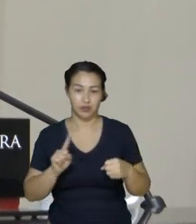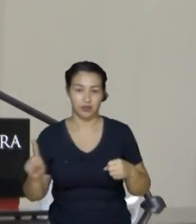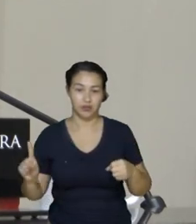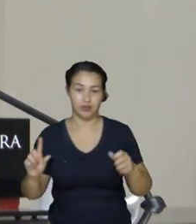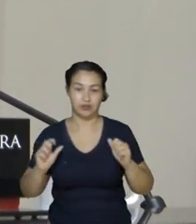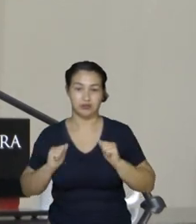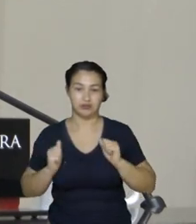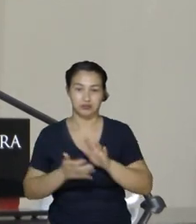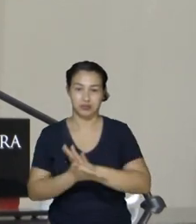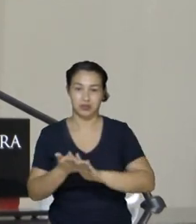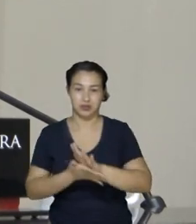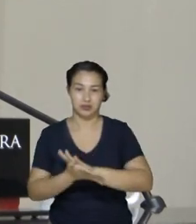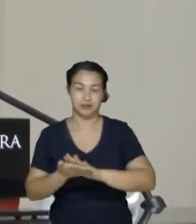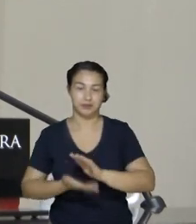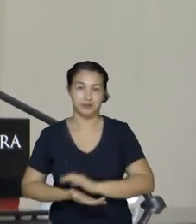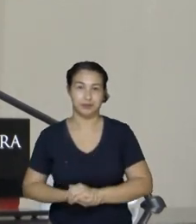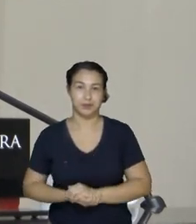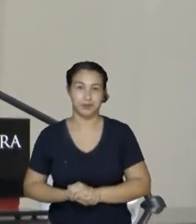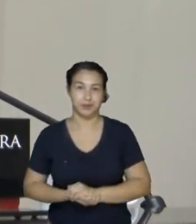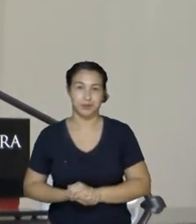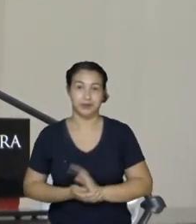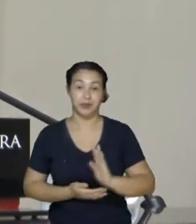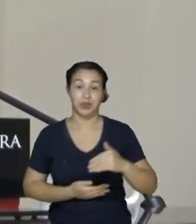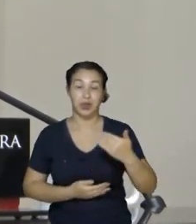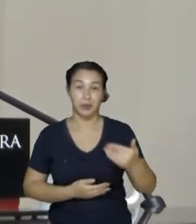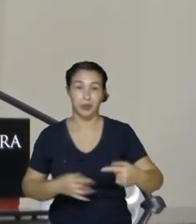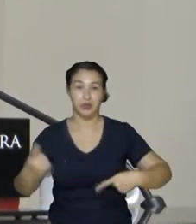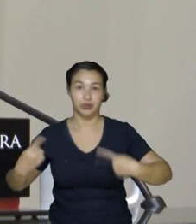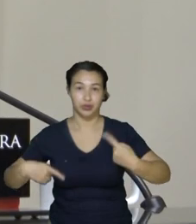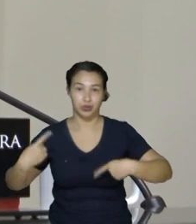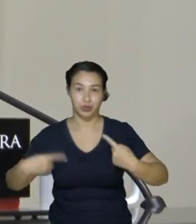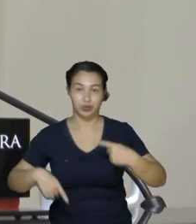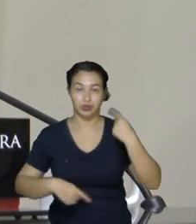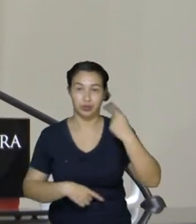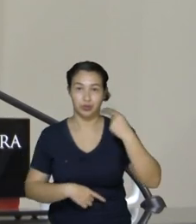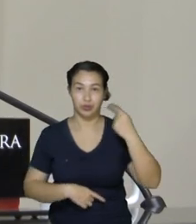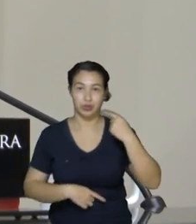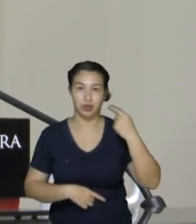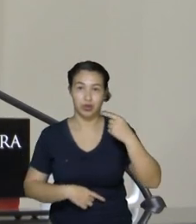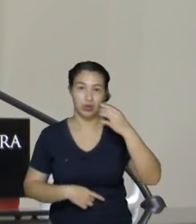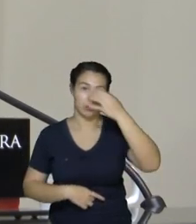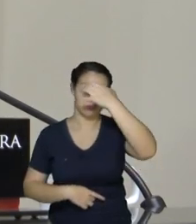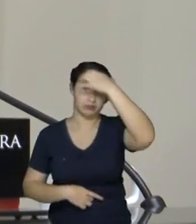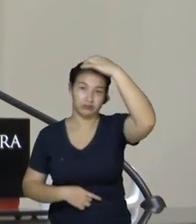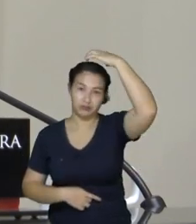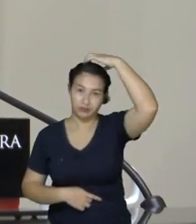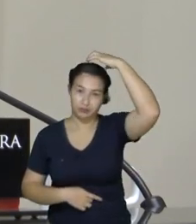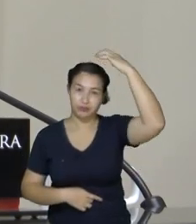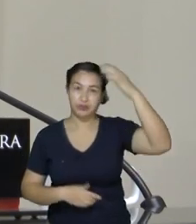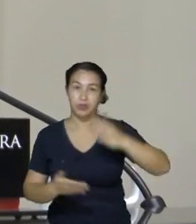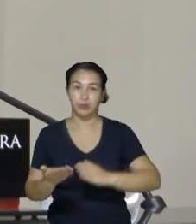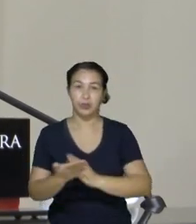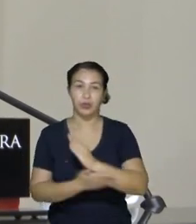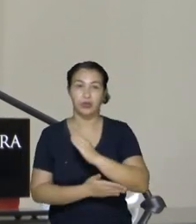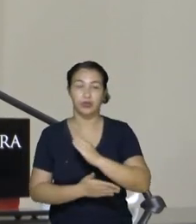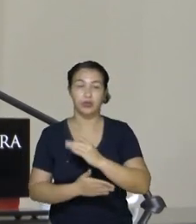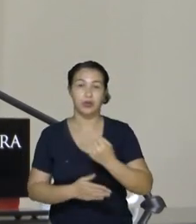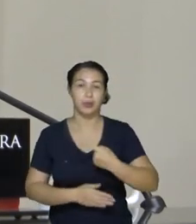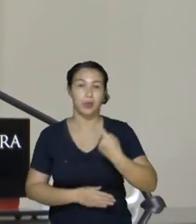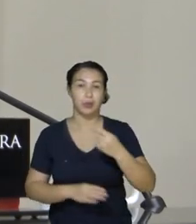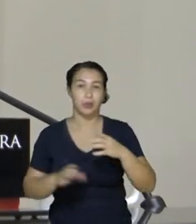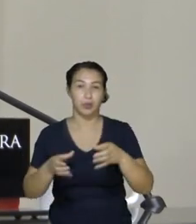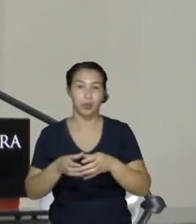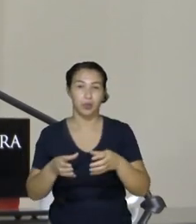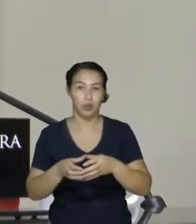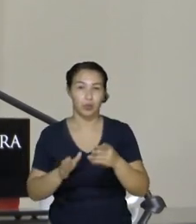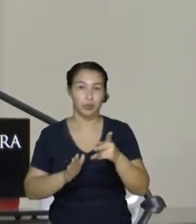uma abstenção. Após ser discutido pelo senhor deputado Coronel Mussolin, foi aprovado em primeiro turno a